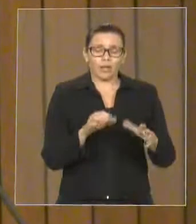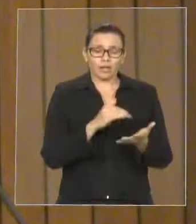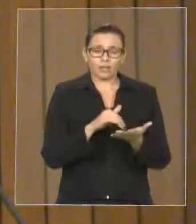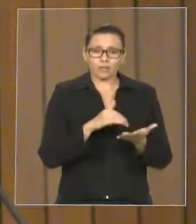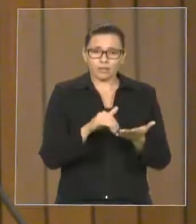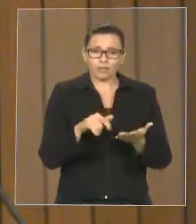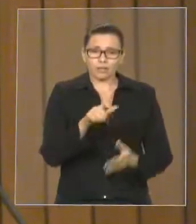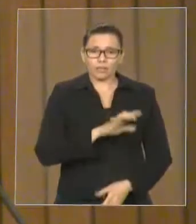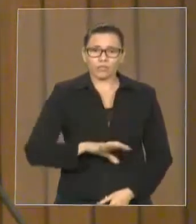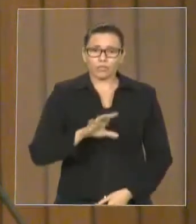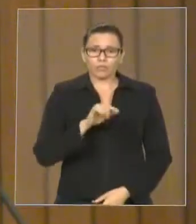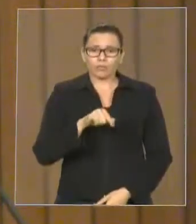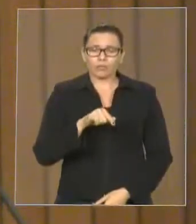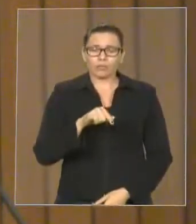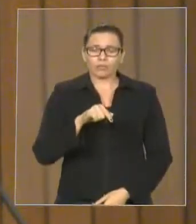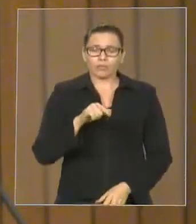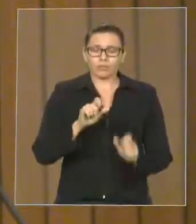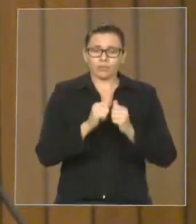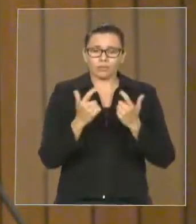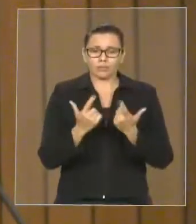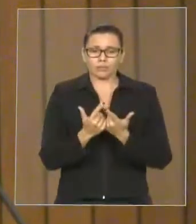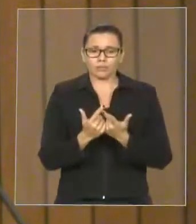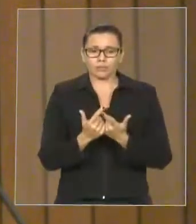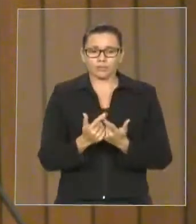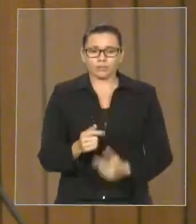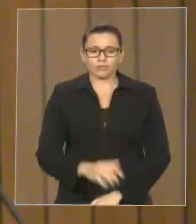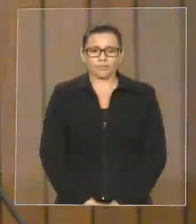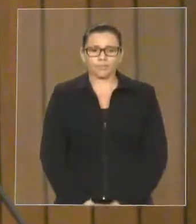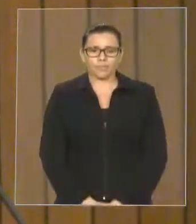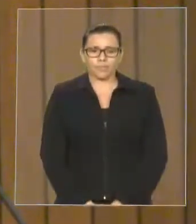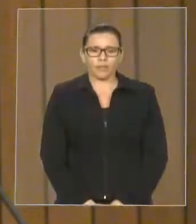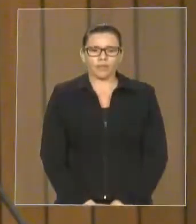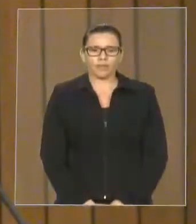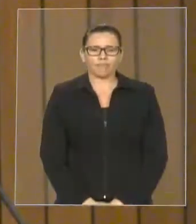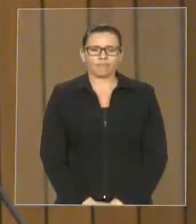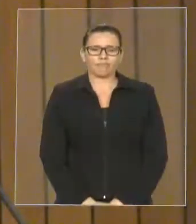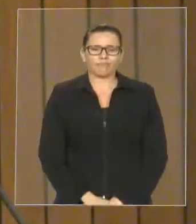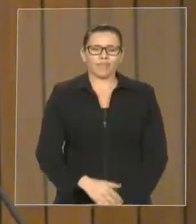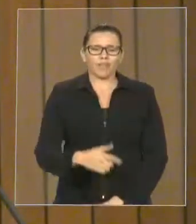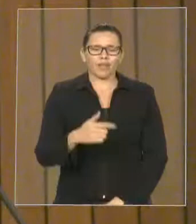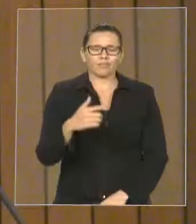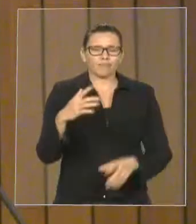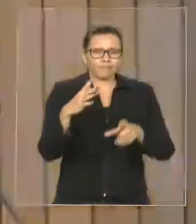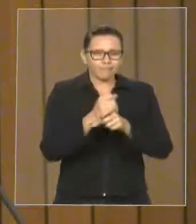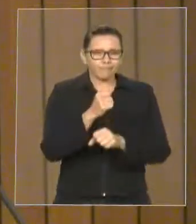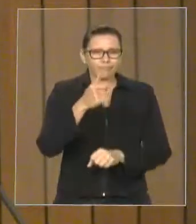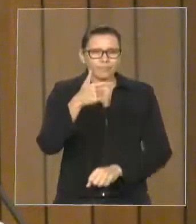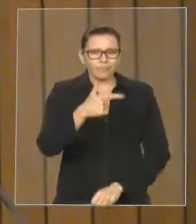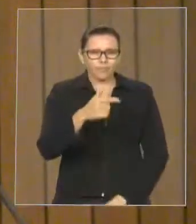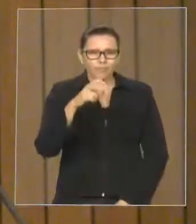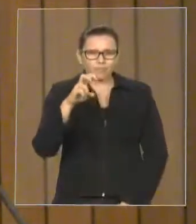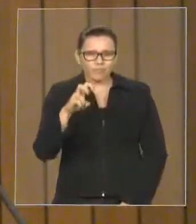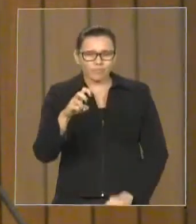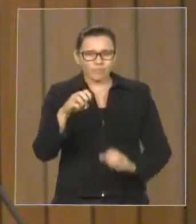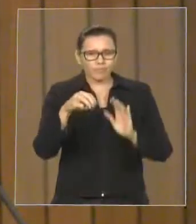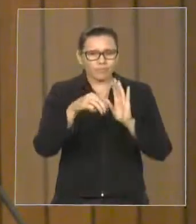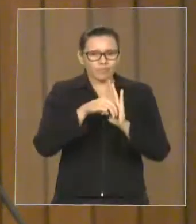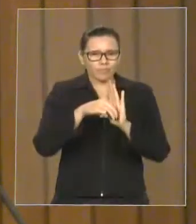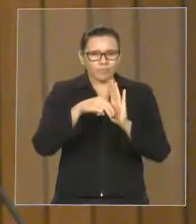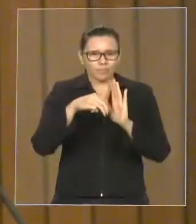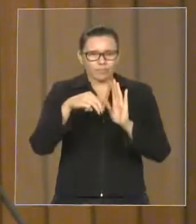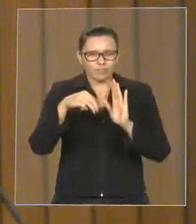dessa casa. 25 medidas provisórias somente este ano, deputado Edilásio Júnior,